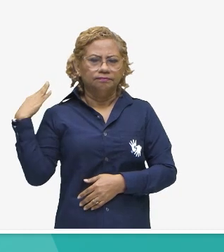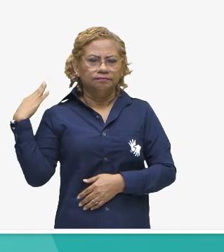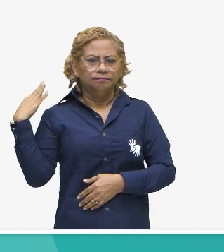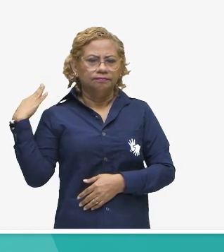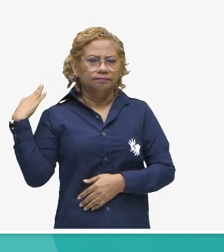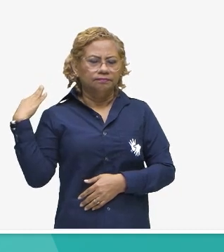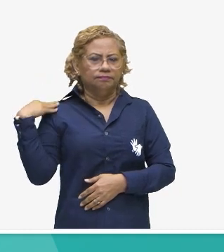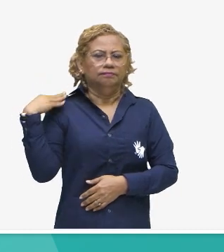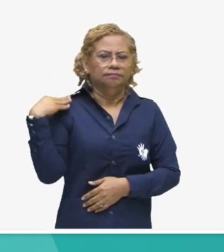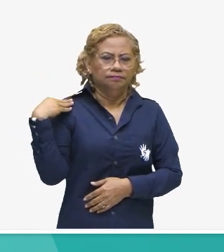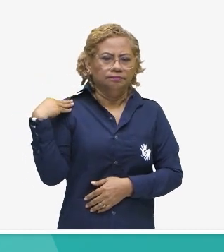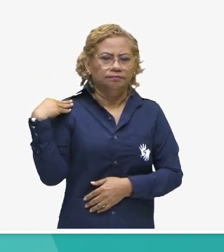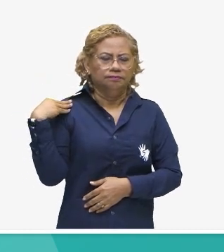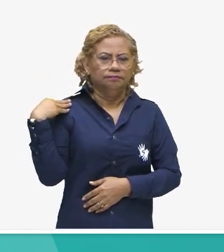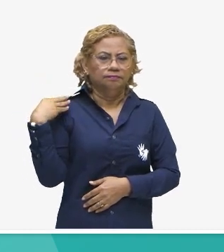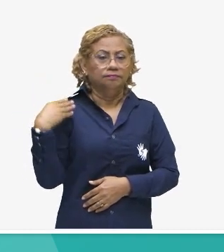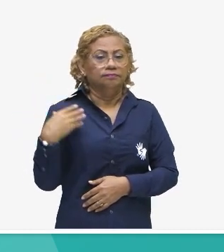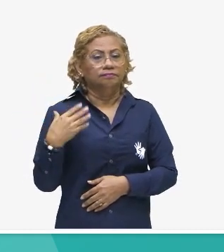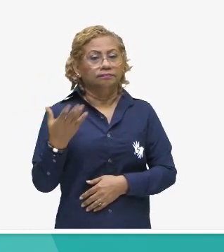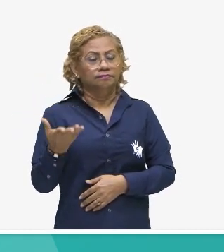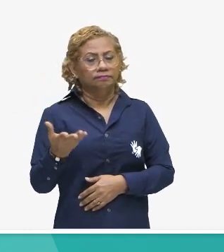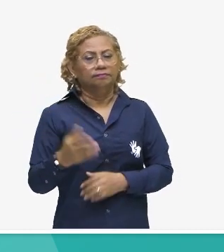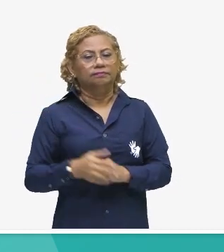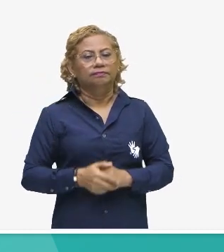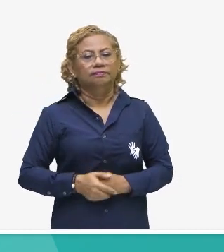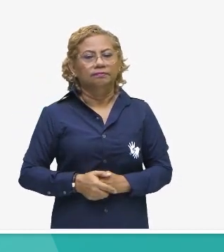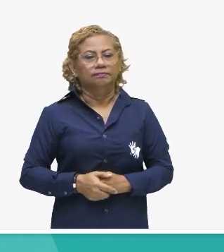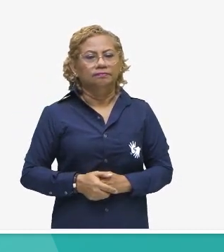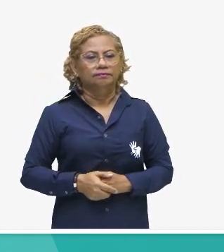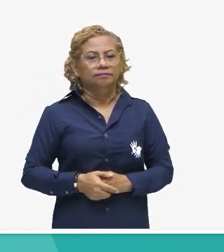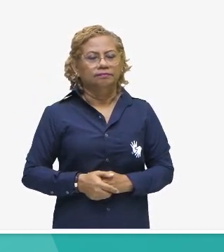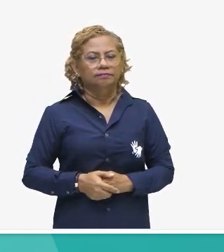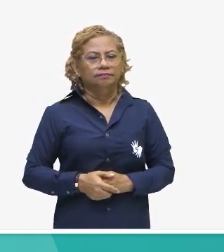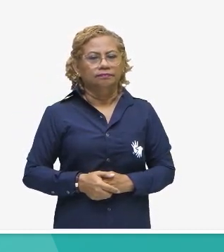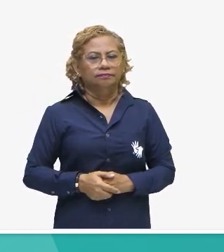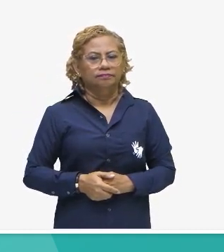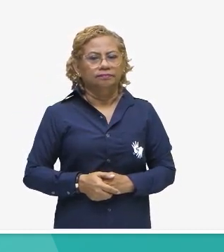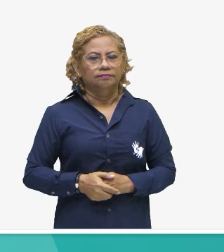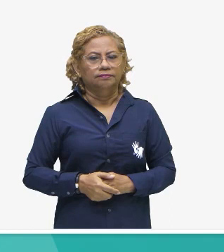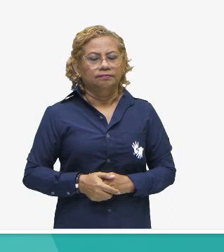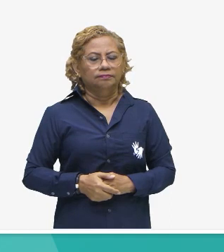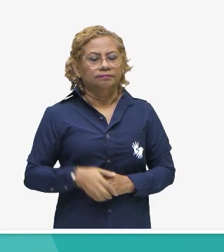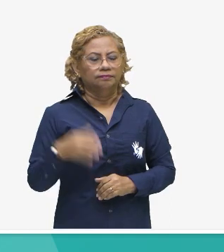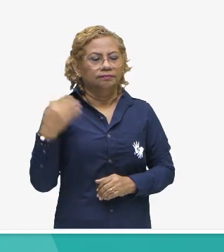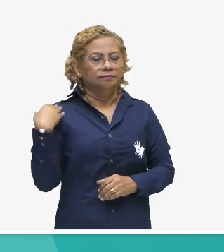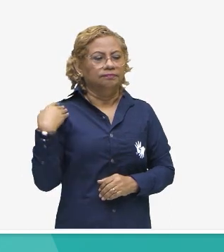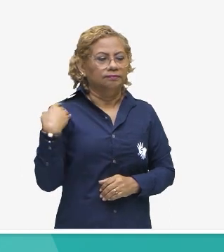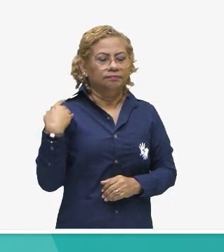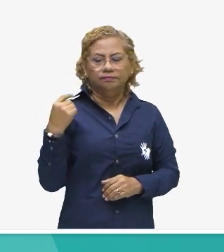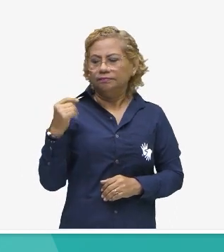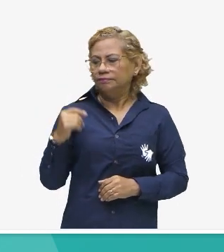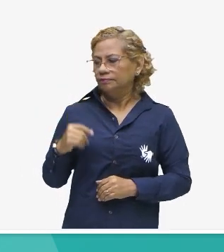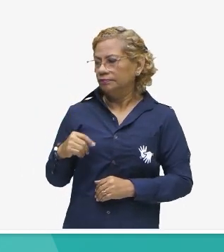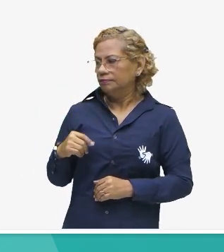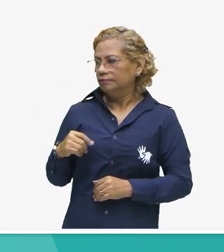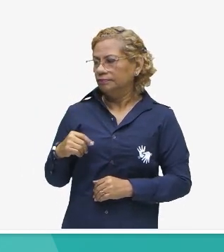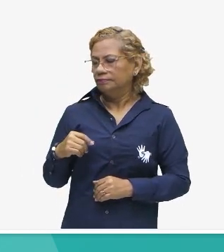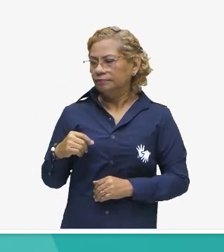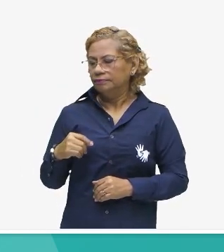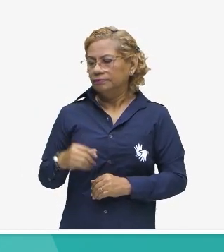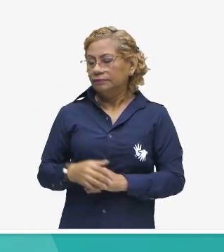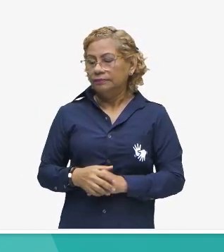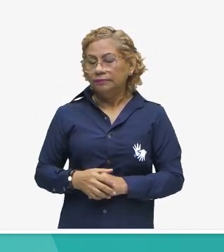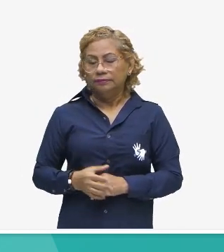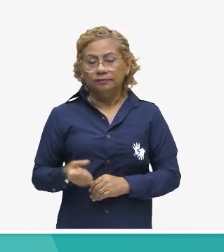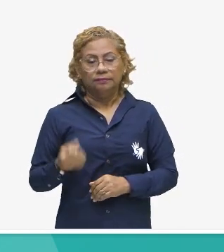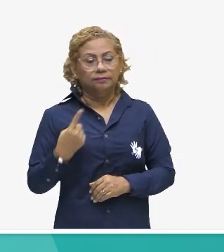contou a história para você. Aí, como é nervosinho, vai encarar, né? Ele também quer dar um